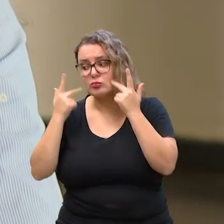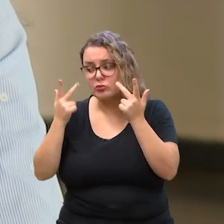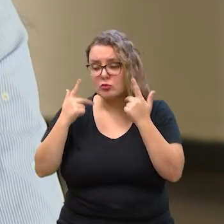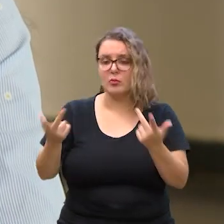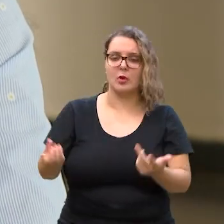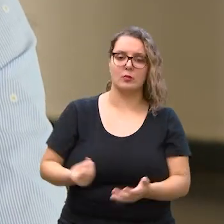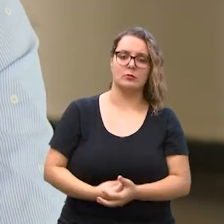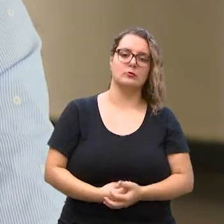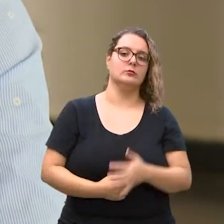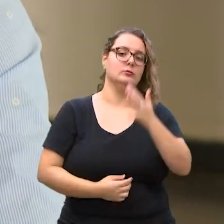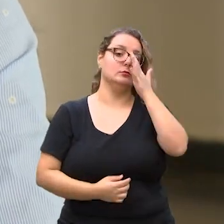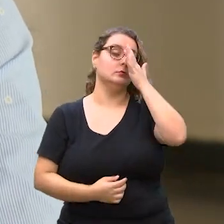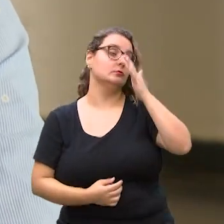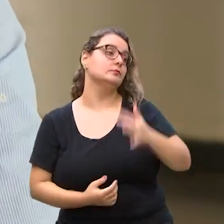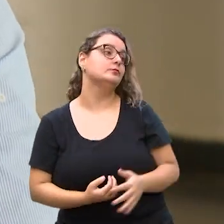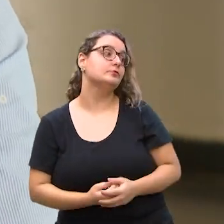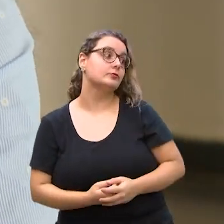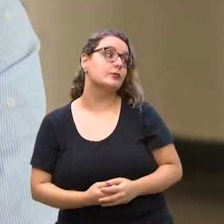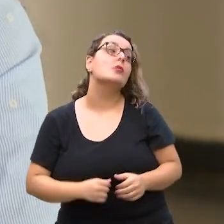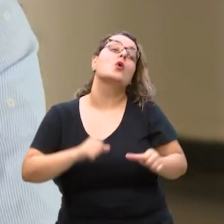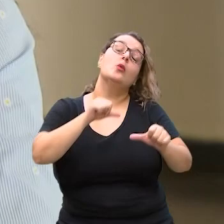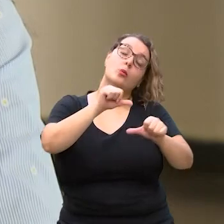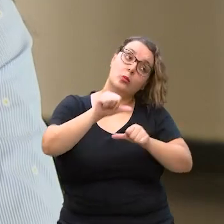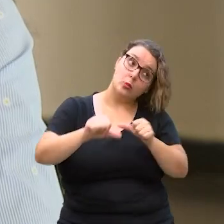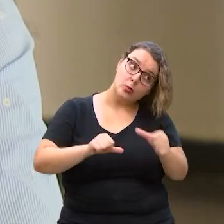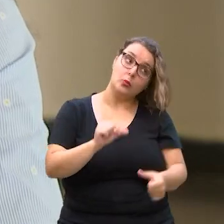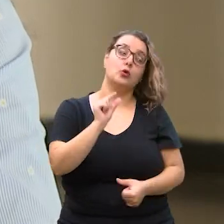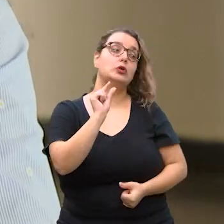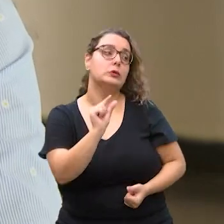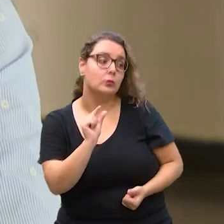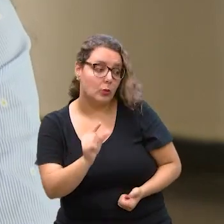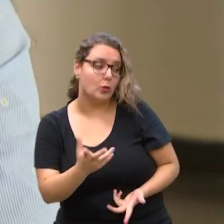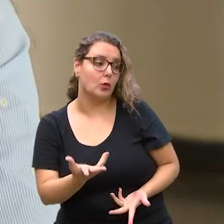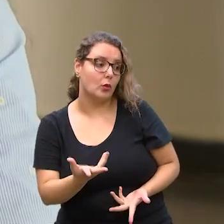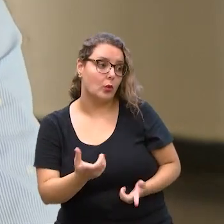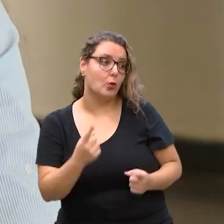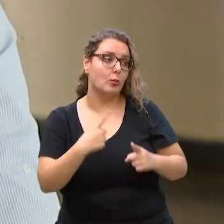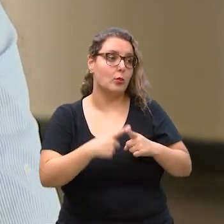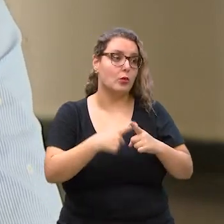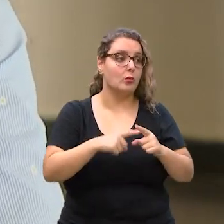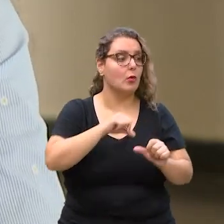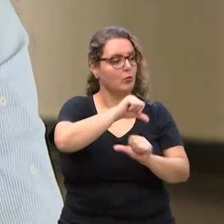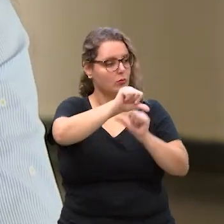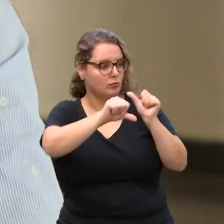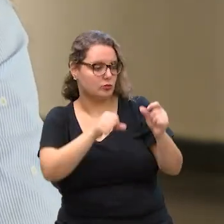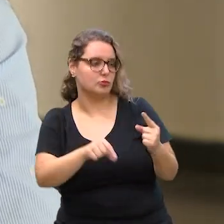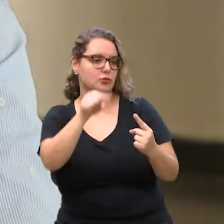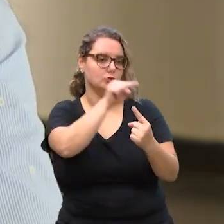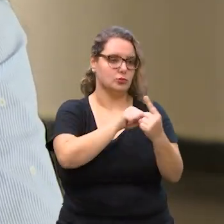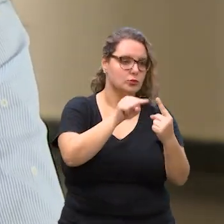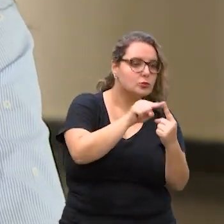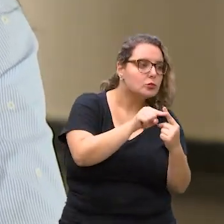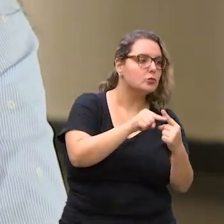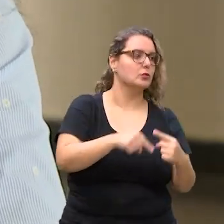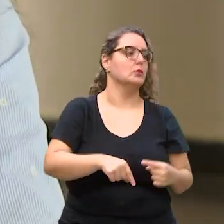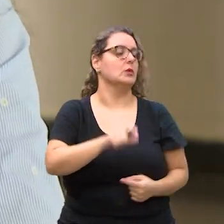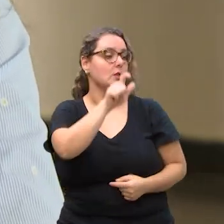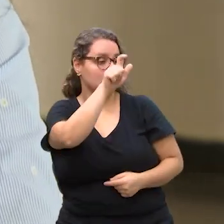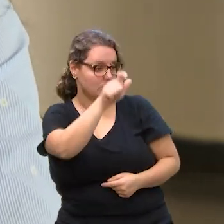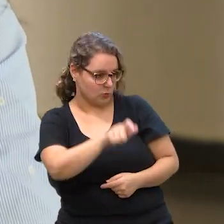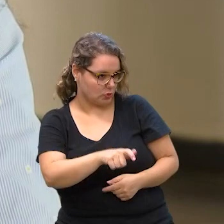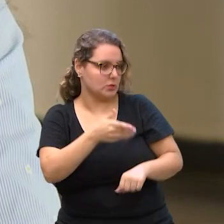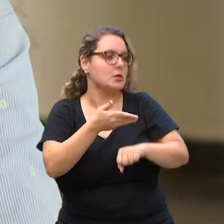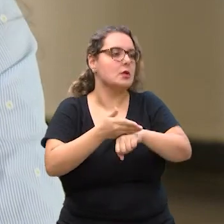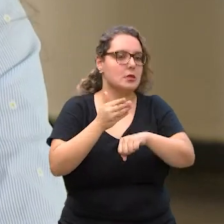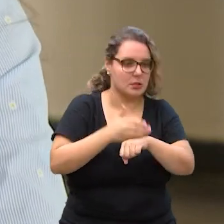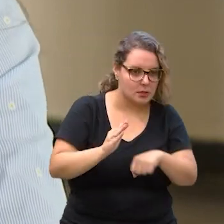pessoa? De certa forma ele muda, porque provavelmente vão mudar os objetivos e vão mudar as condições que essa